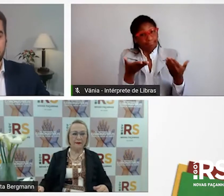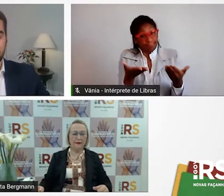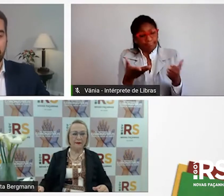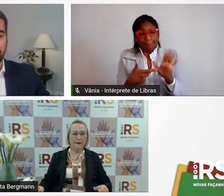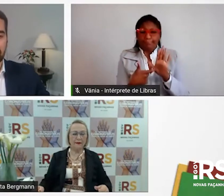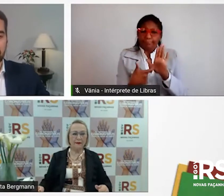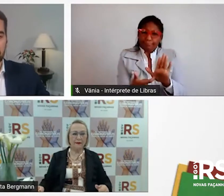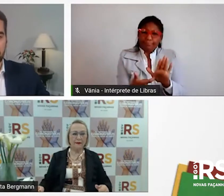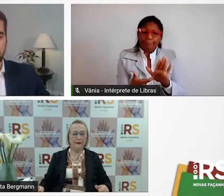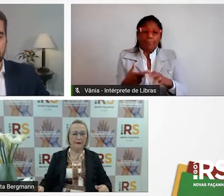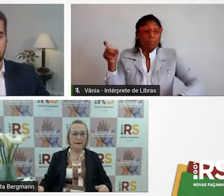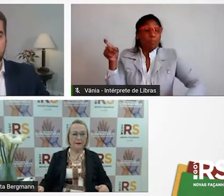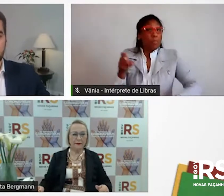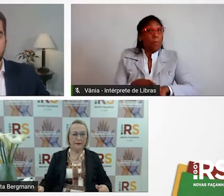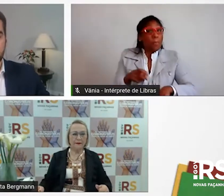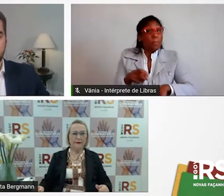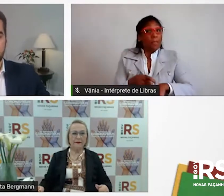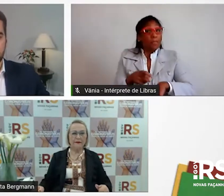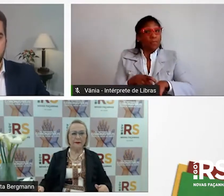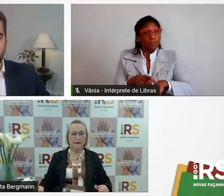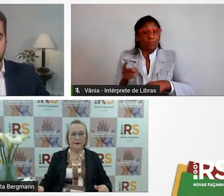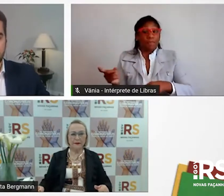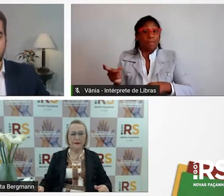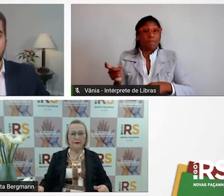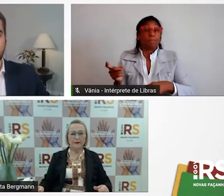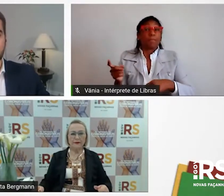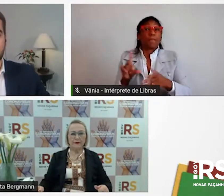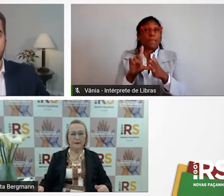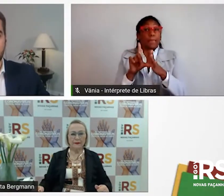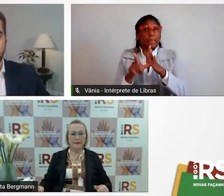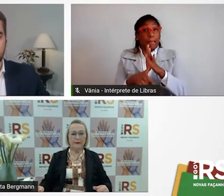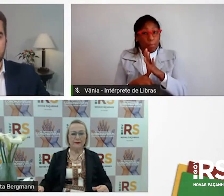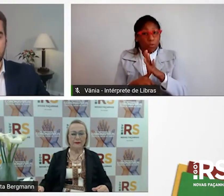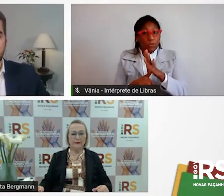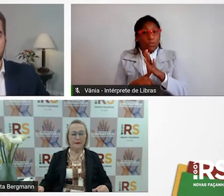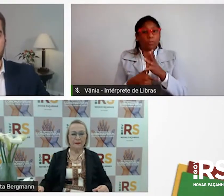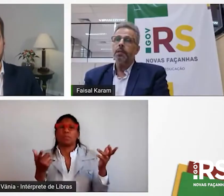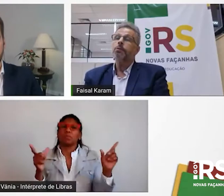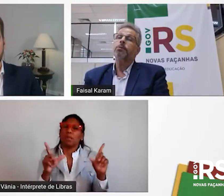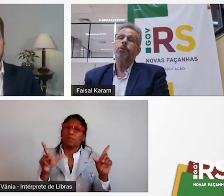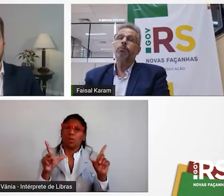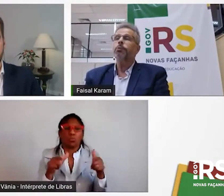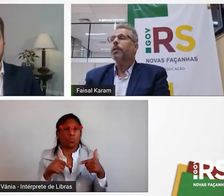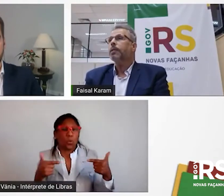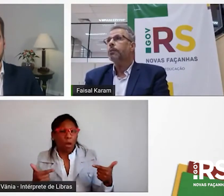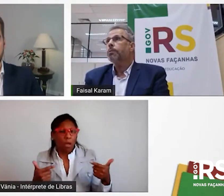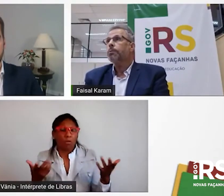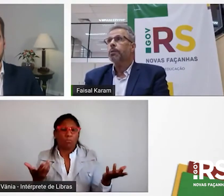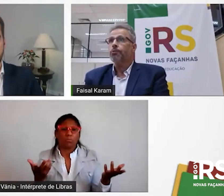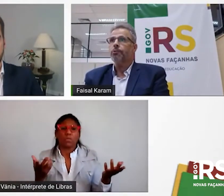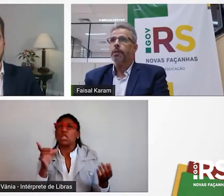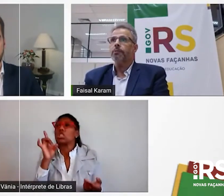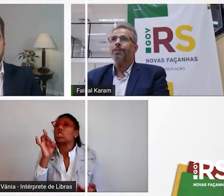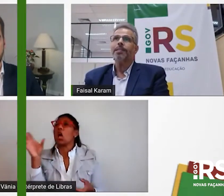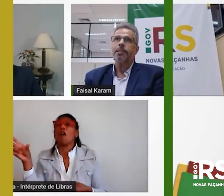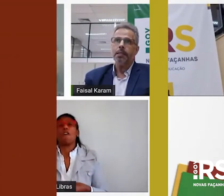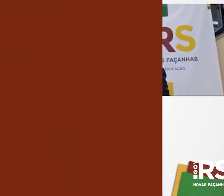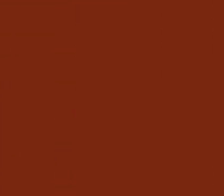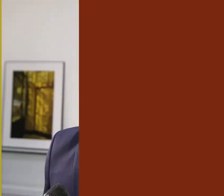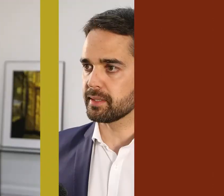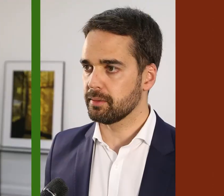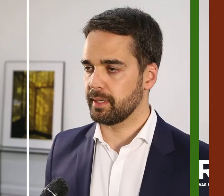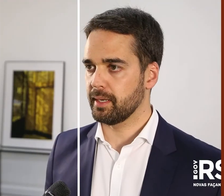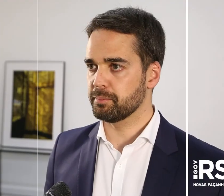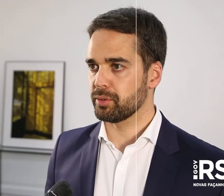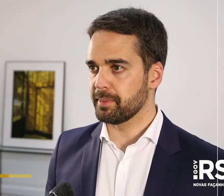uma transmissão online que contou também com a secretária da Saúde, Arita Bergmann, e o secretário da Educação, Faisal Karam.